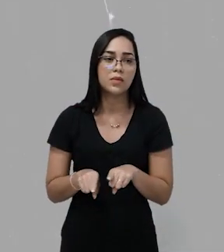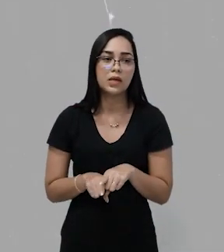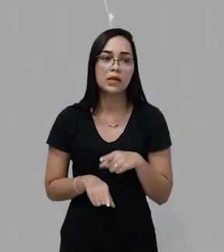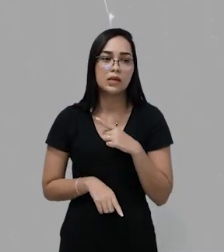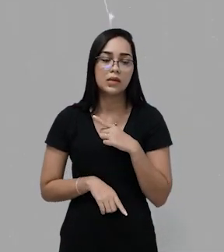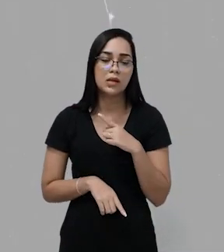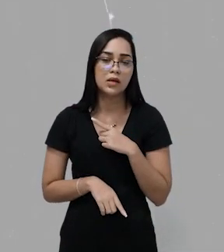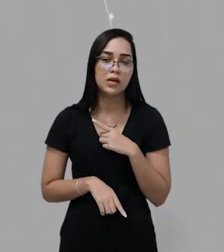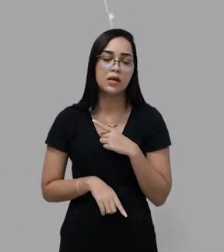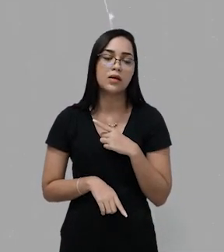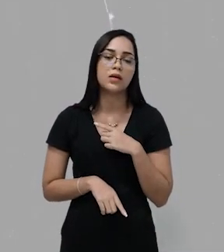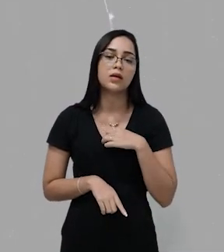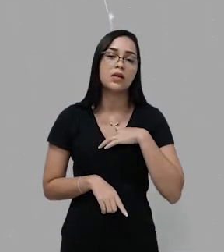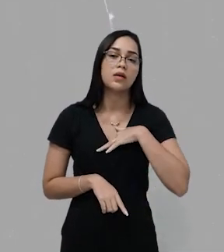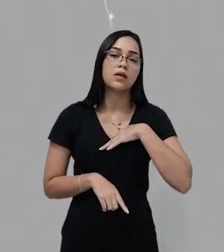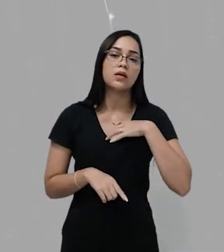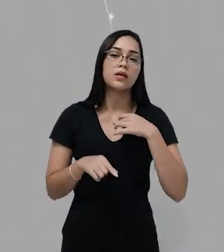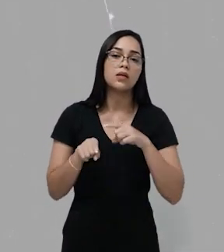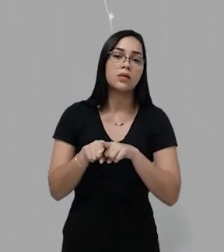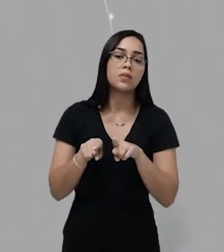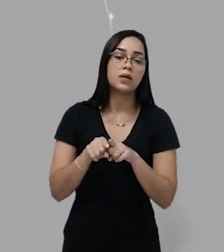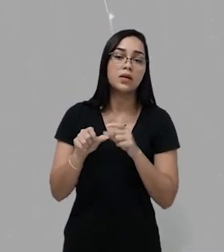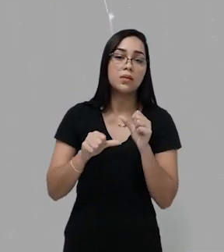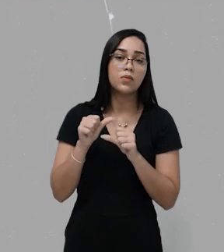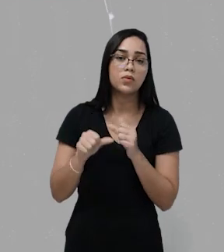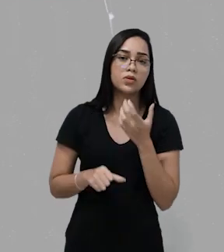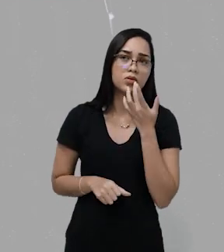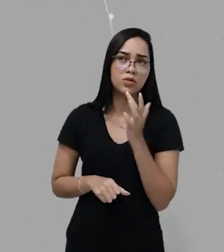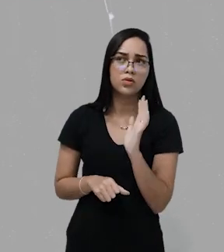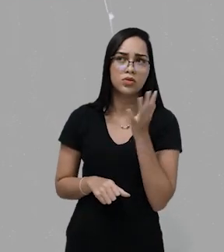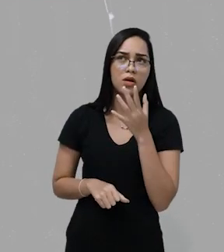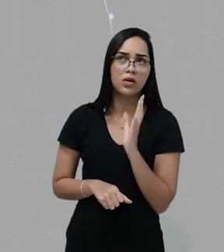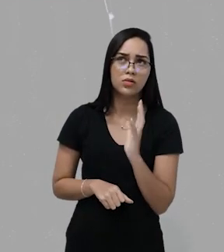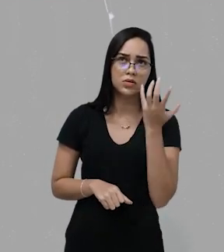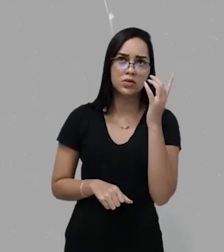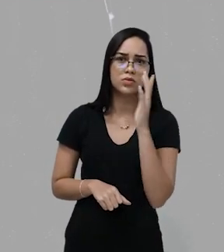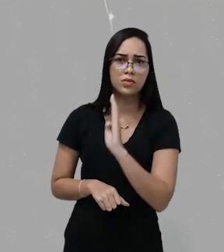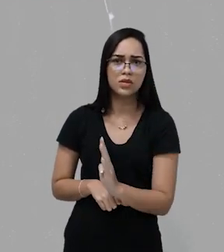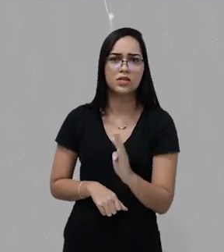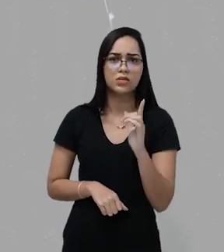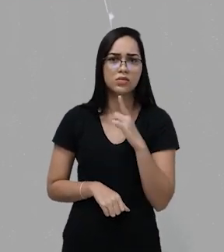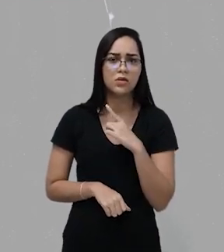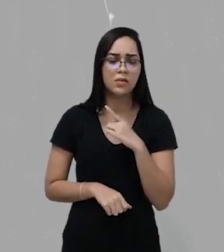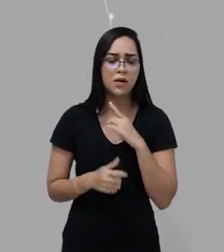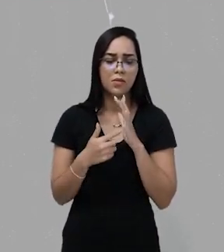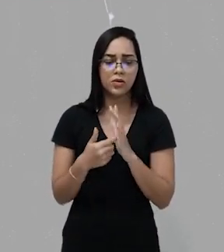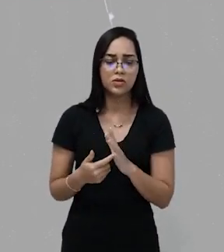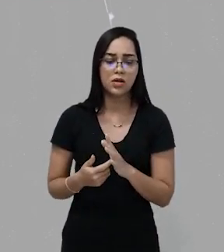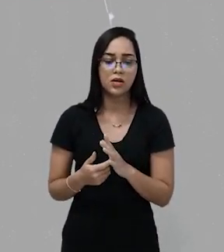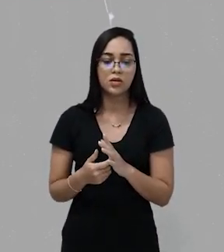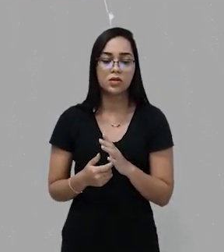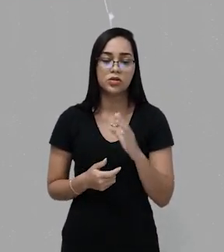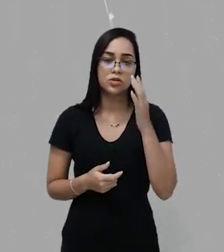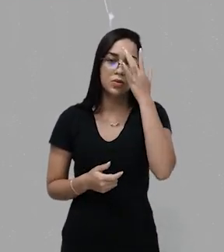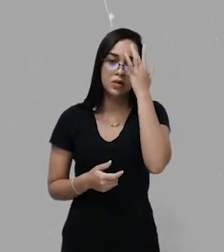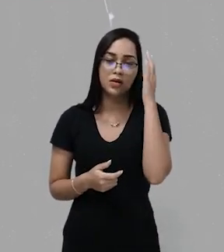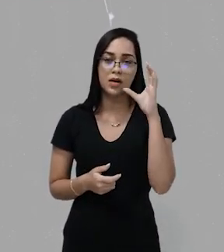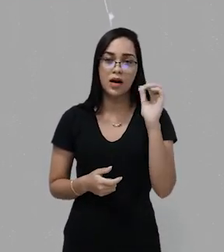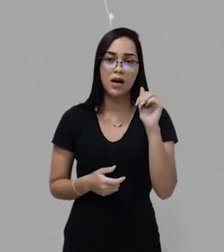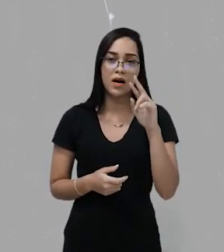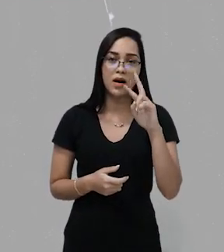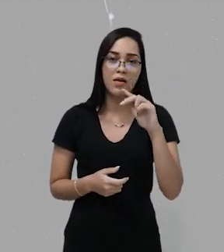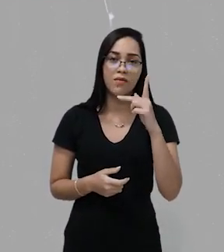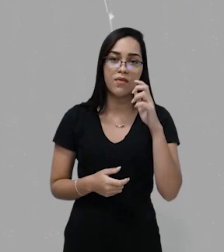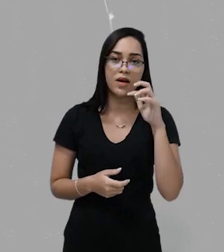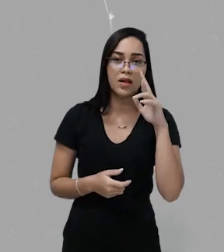tá? Da busca de ouro, isso é uma época que aconteceu no Brasil, tá? E aqui eu estou falando de cavaleiros, é